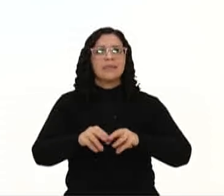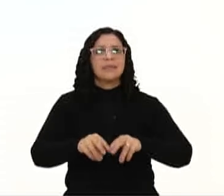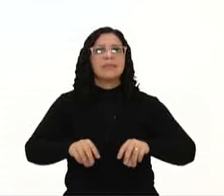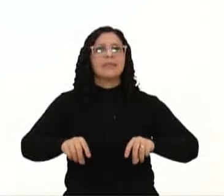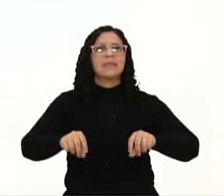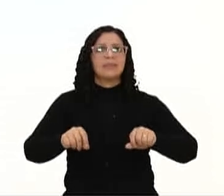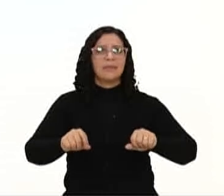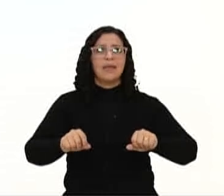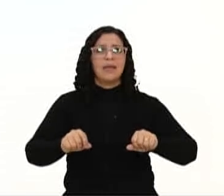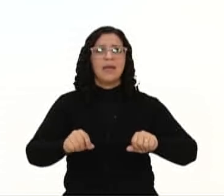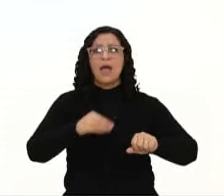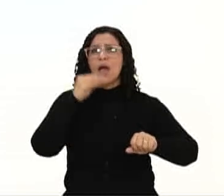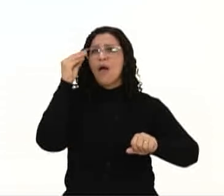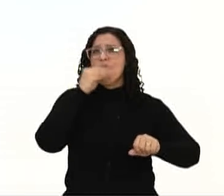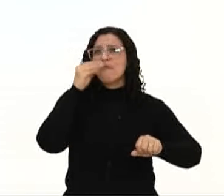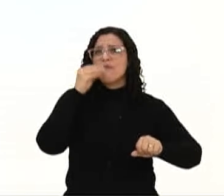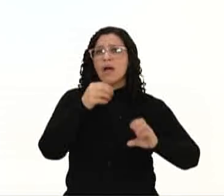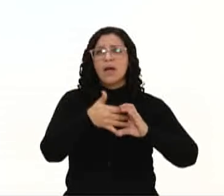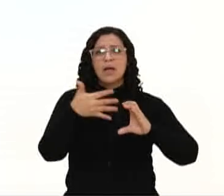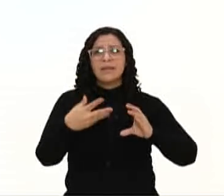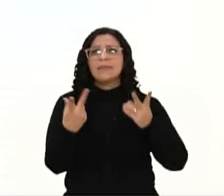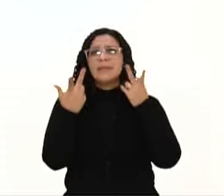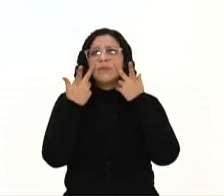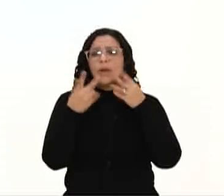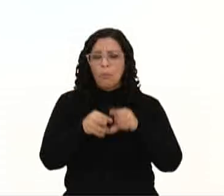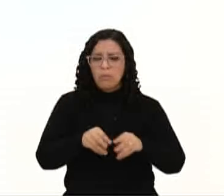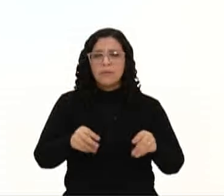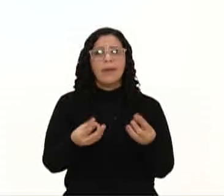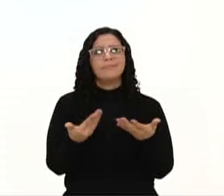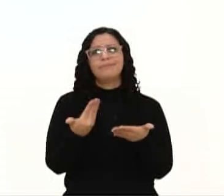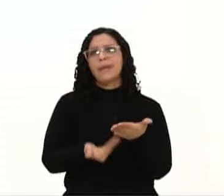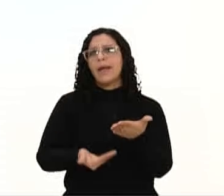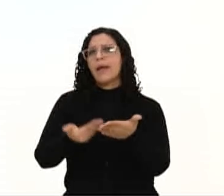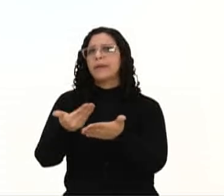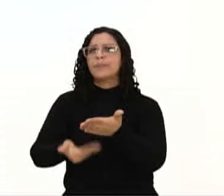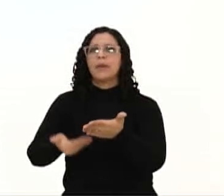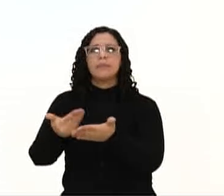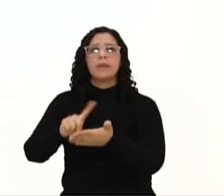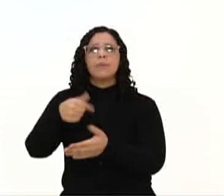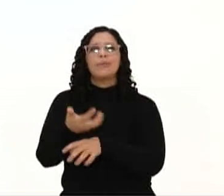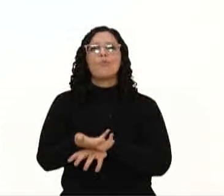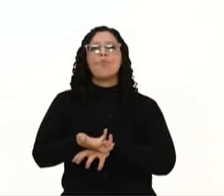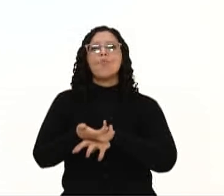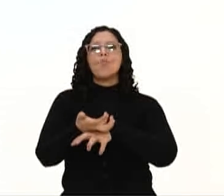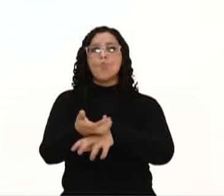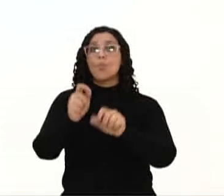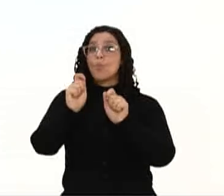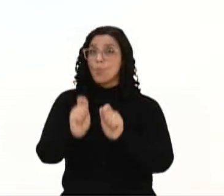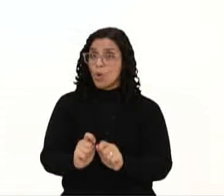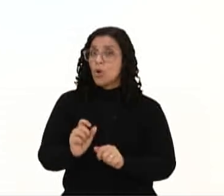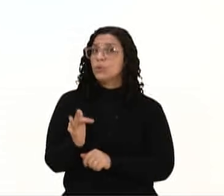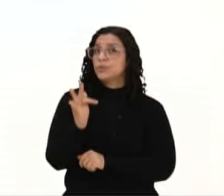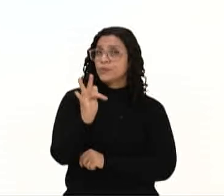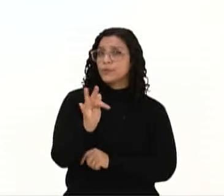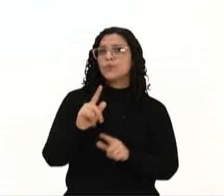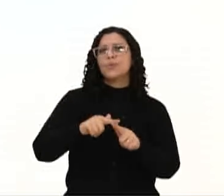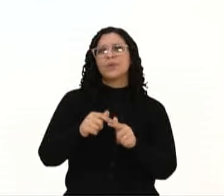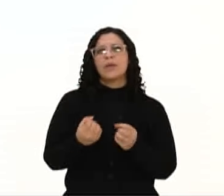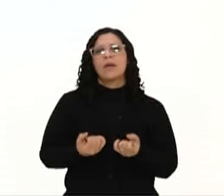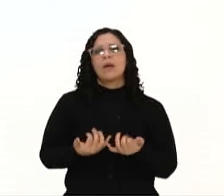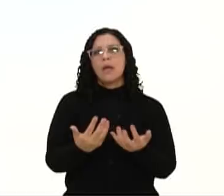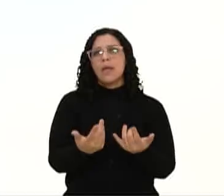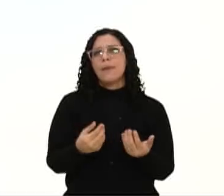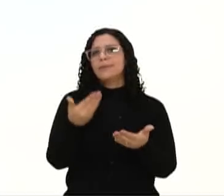da vida, das características naturais, do que tem de positivo naquela área ali, quando você faz uma queimada você